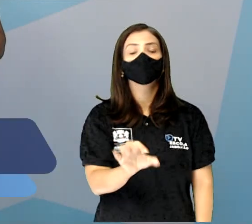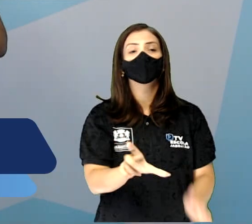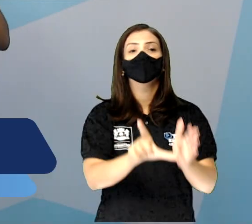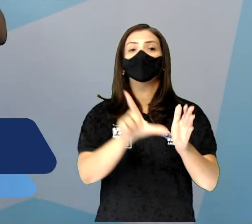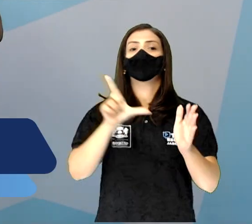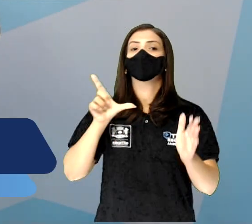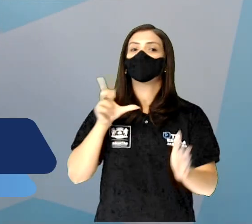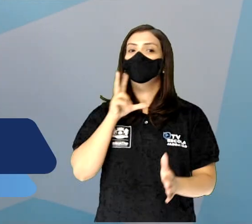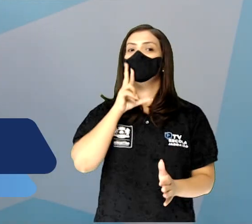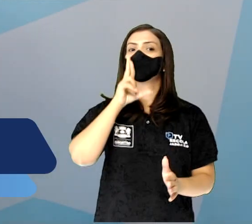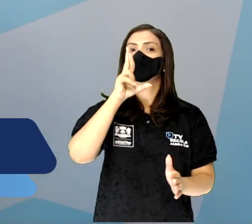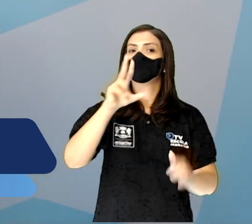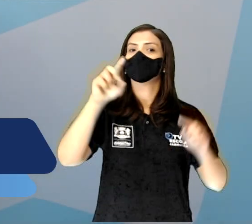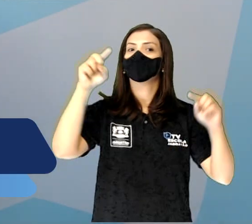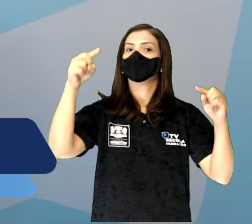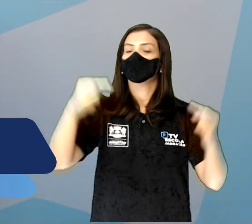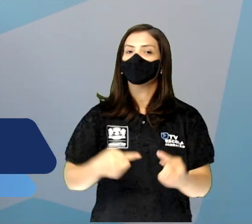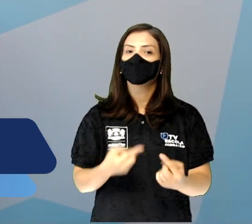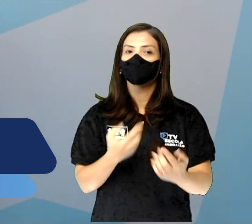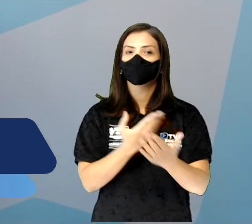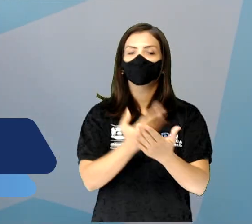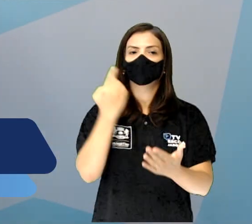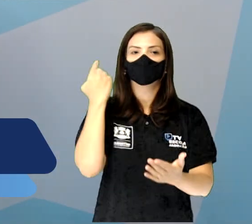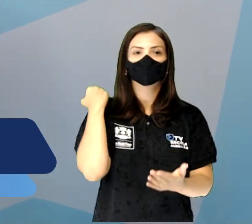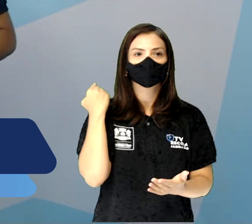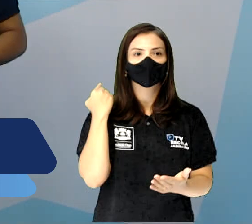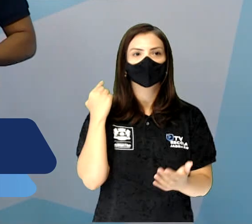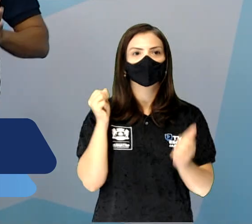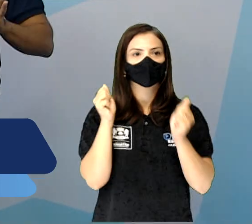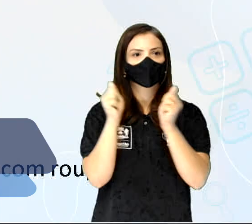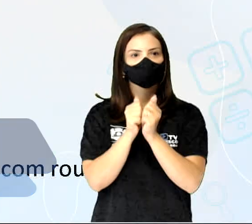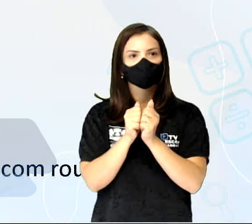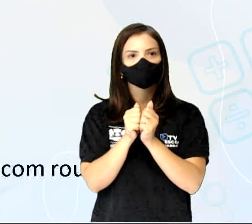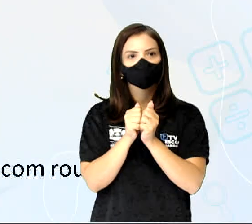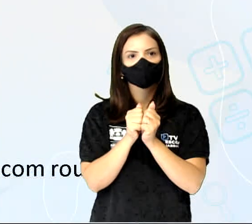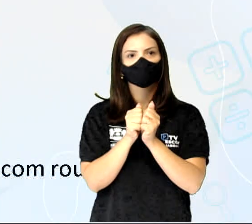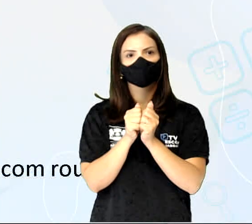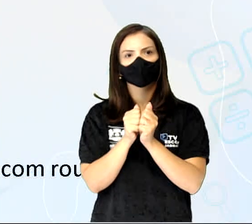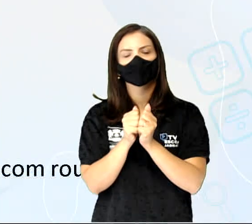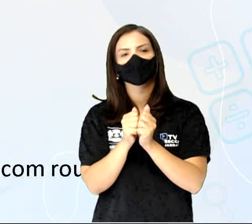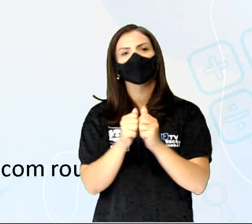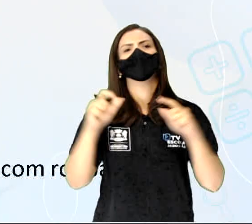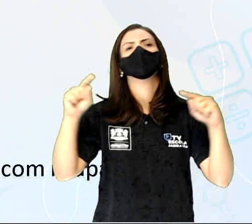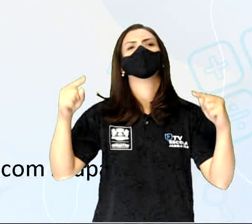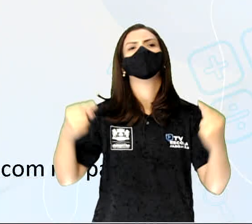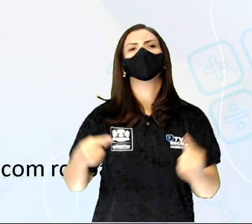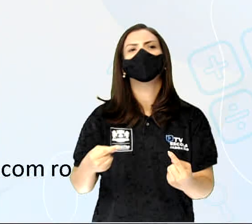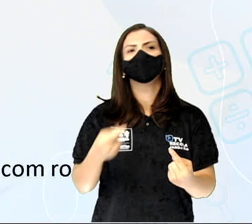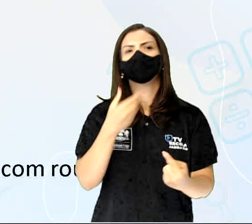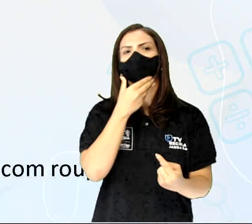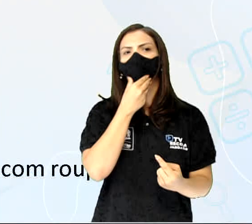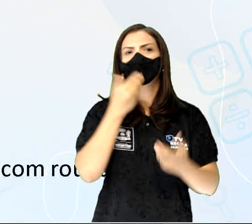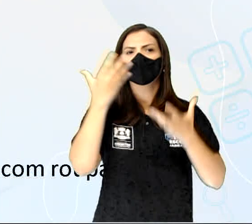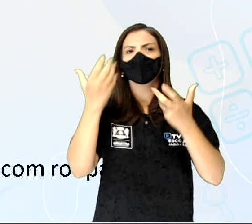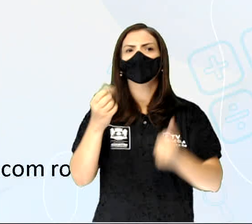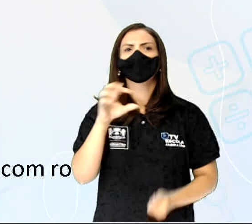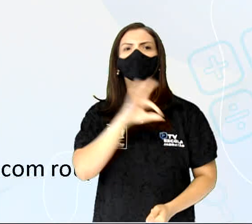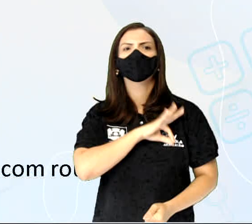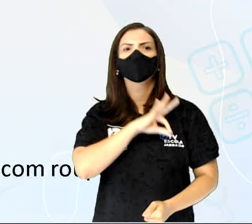vamos resolver o nosso desafio da aula passada. Então acompanha. O desafio foi o seguinte: Cláudio recebeu um salário